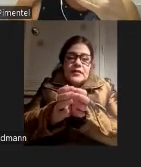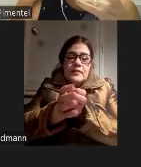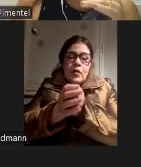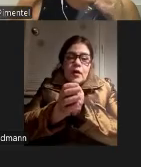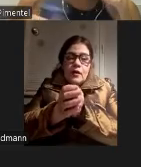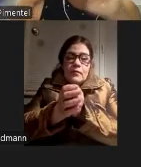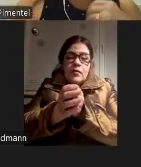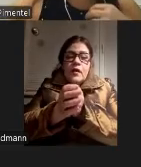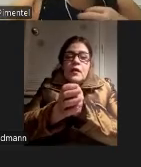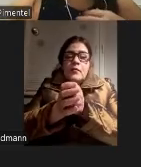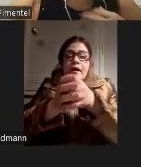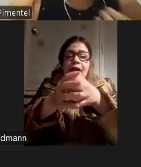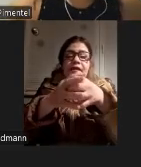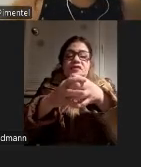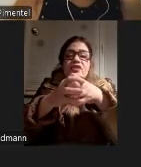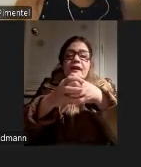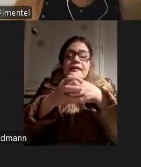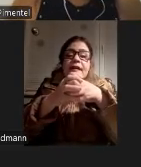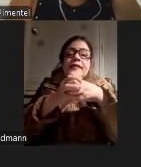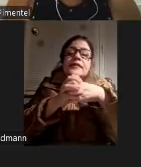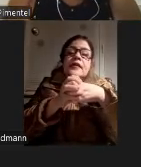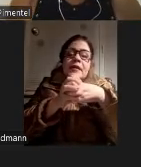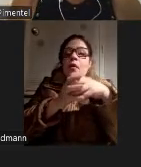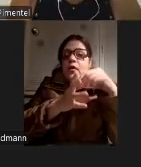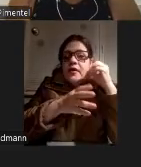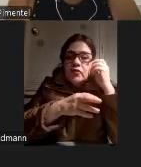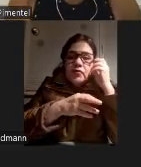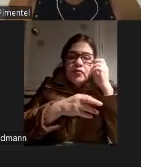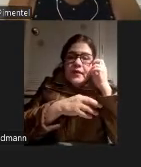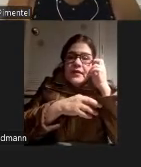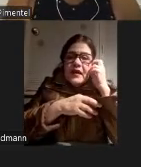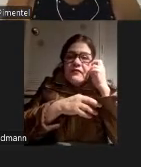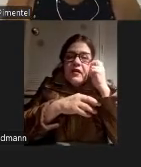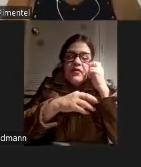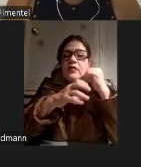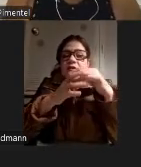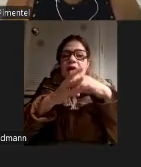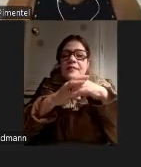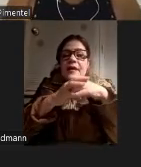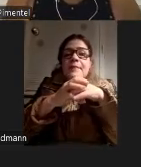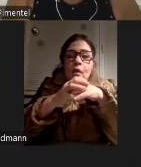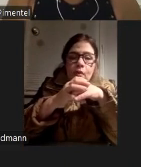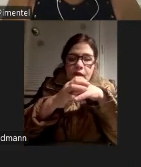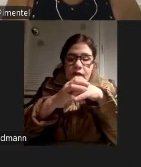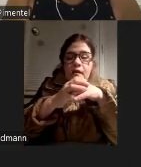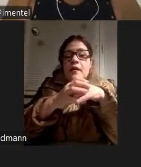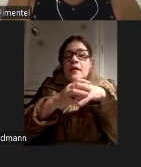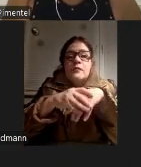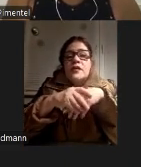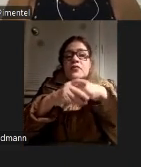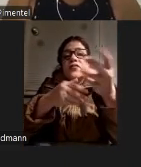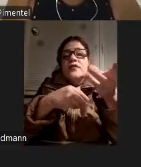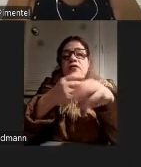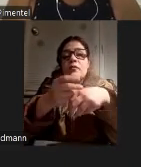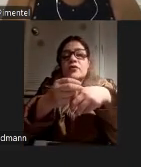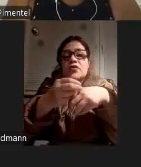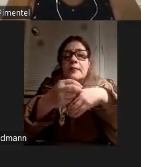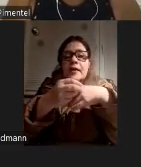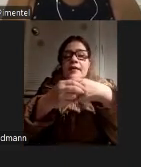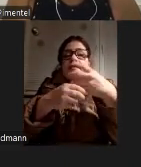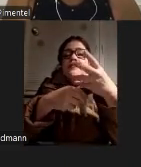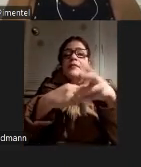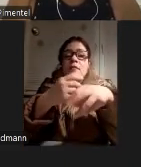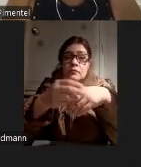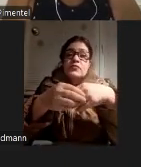que chama-se hipocampo, porque ali estaria retida a memória. E todo mundo pensava, o que é Alzheimer é memória, né? Mas um dos sintomas